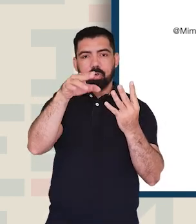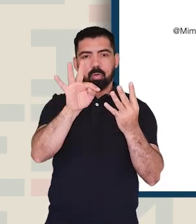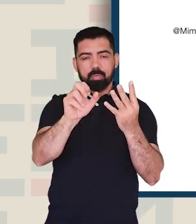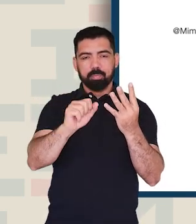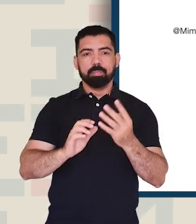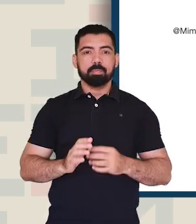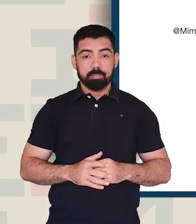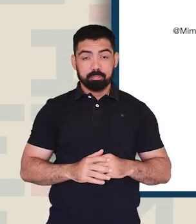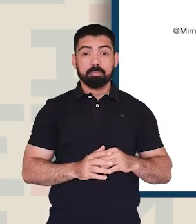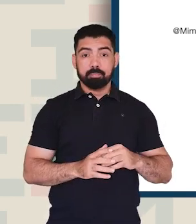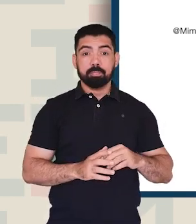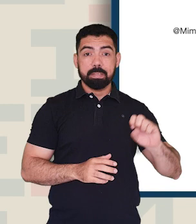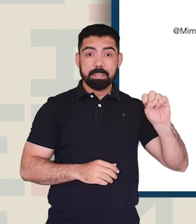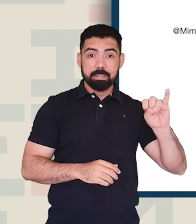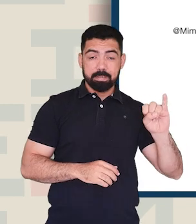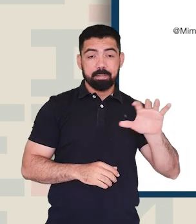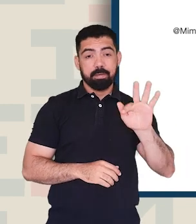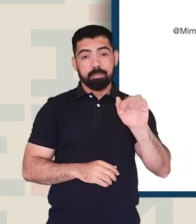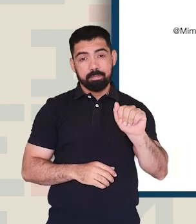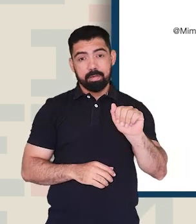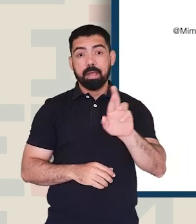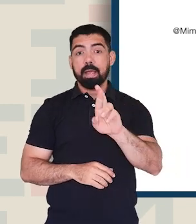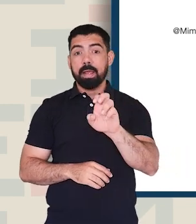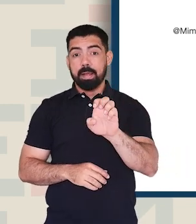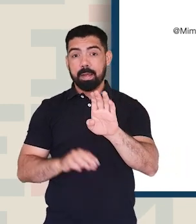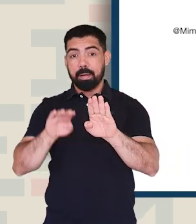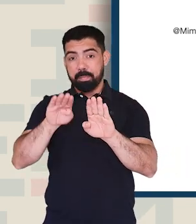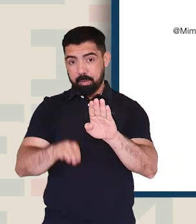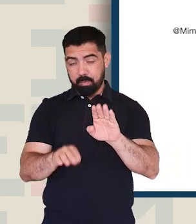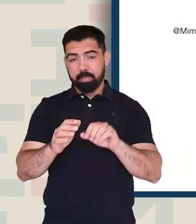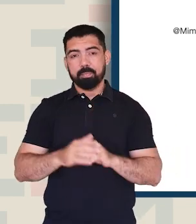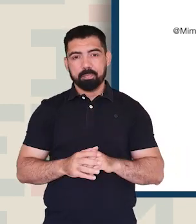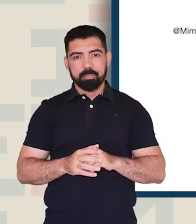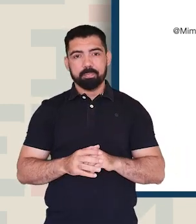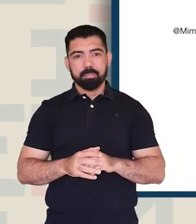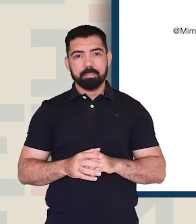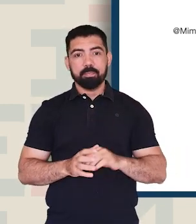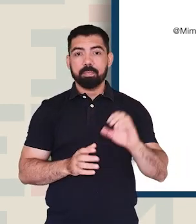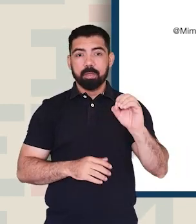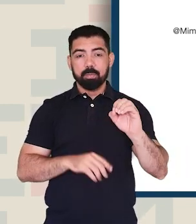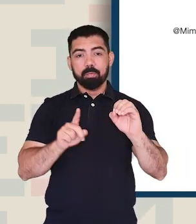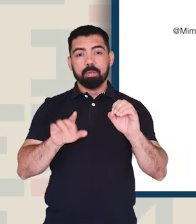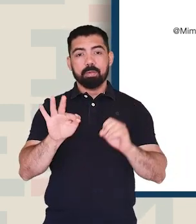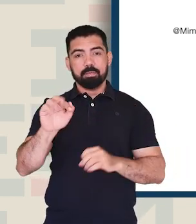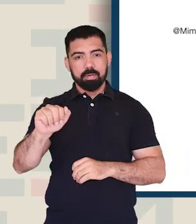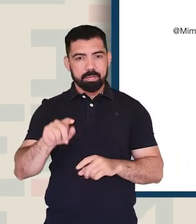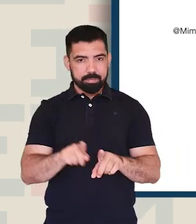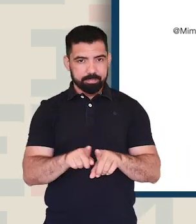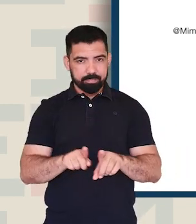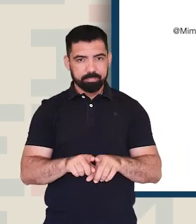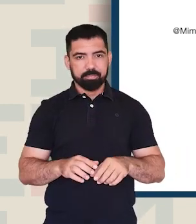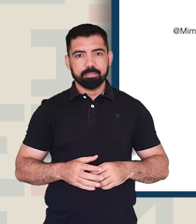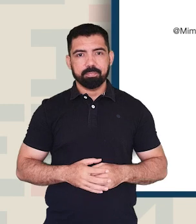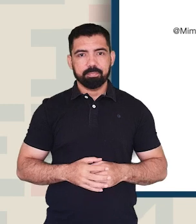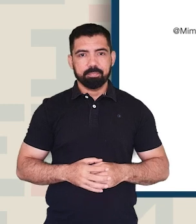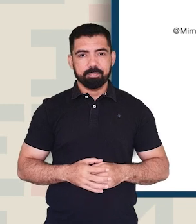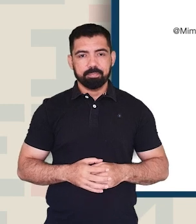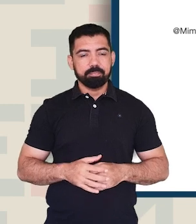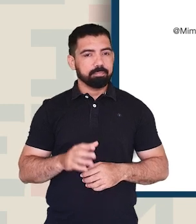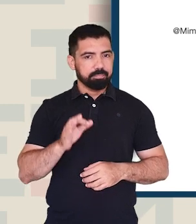bemol, Dó, Ré menor, Mi meio diminuto e Fá. O Fá que seja o